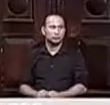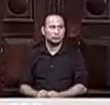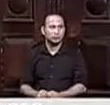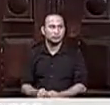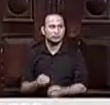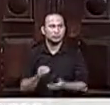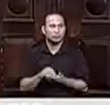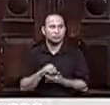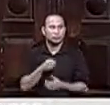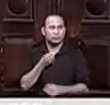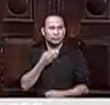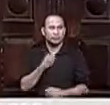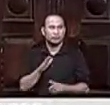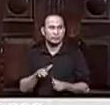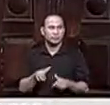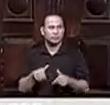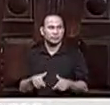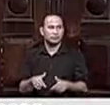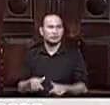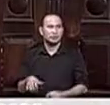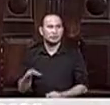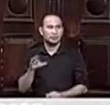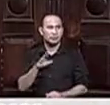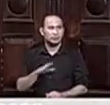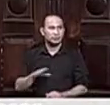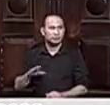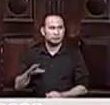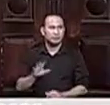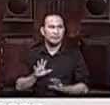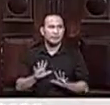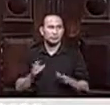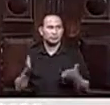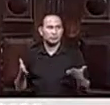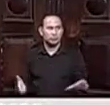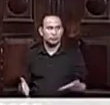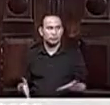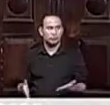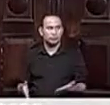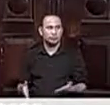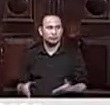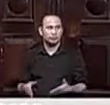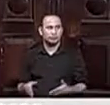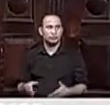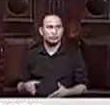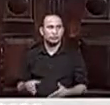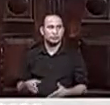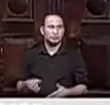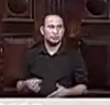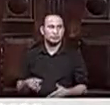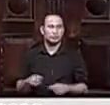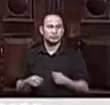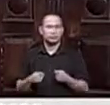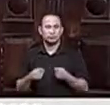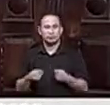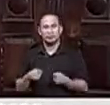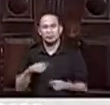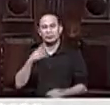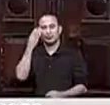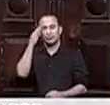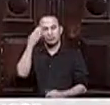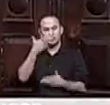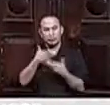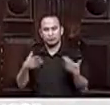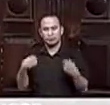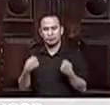bem na esfera legislativa, mas hoje no executivo ele tem que entender uma coisa, ele